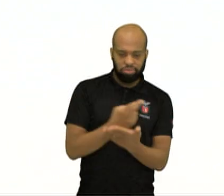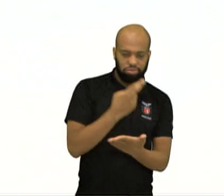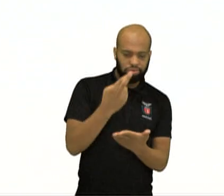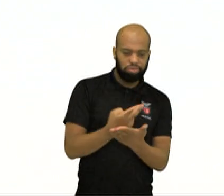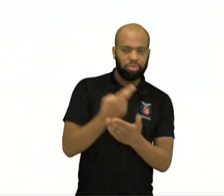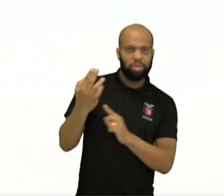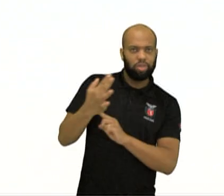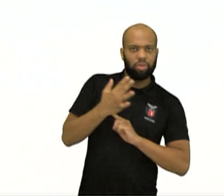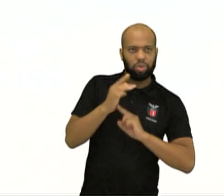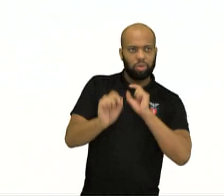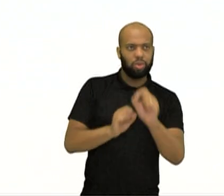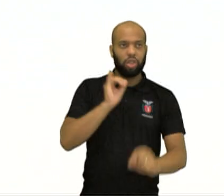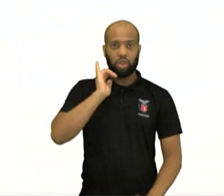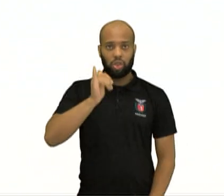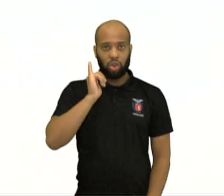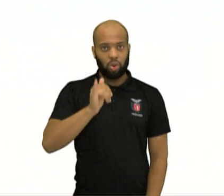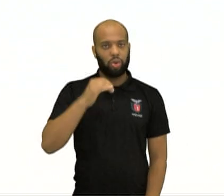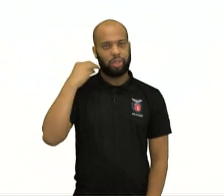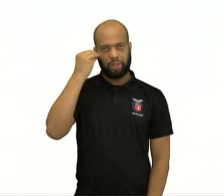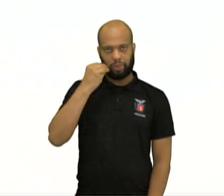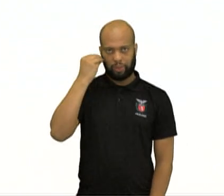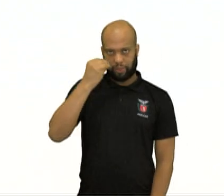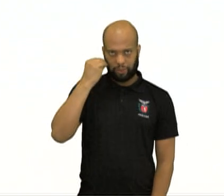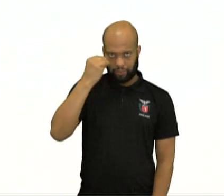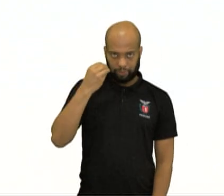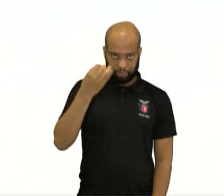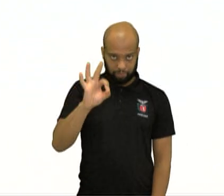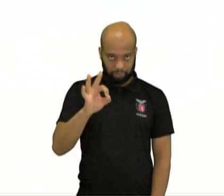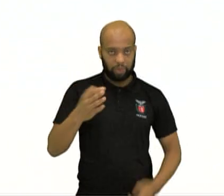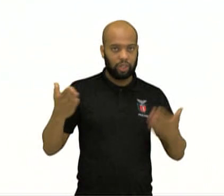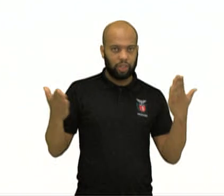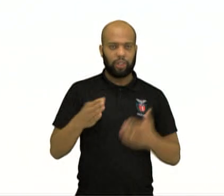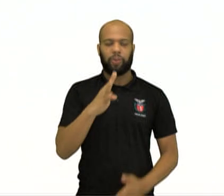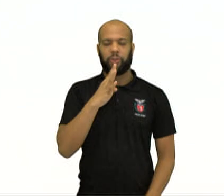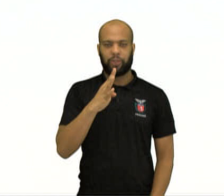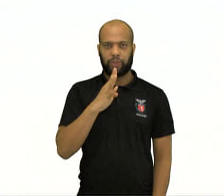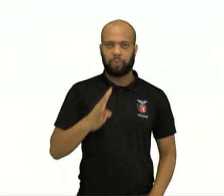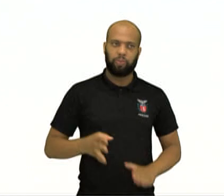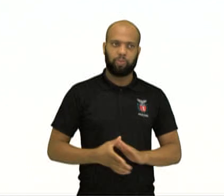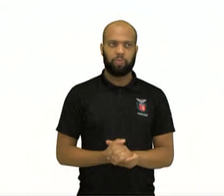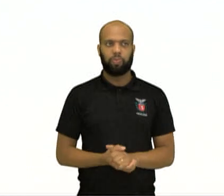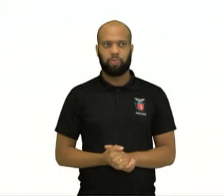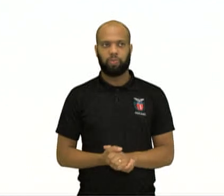para nós um relato de experiência, tá? Vamos conhecer um pouquinho.